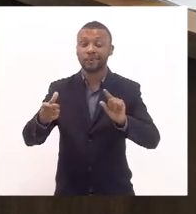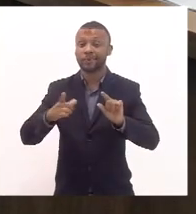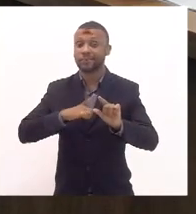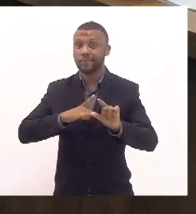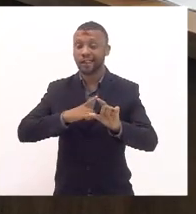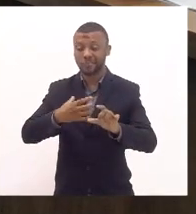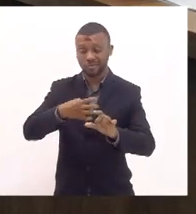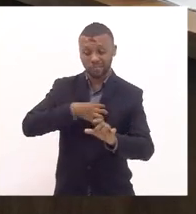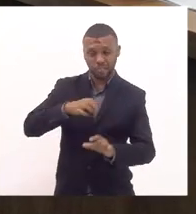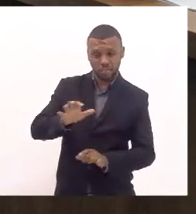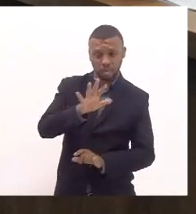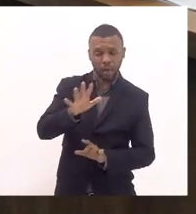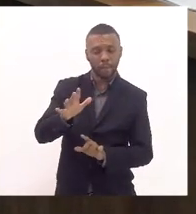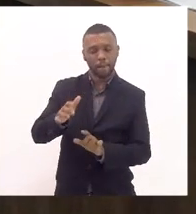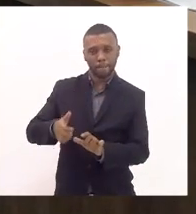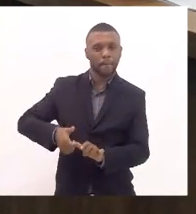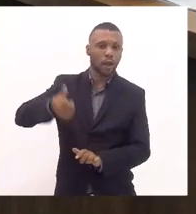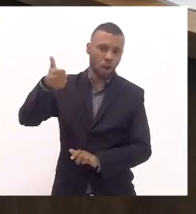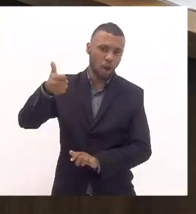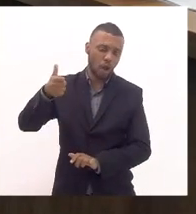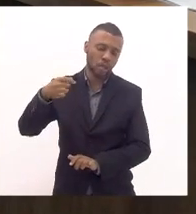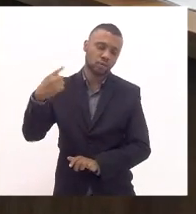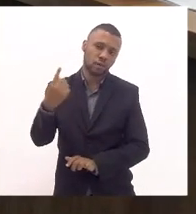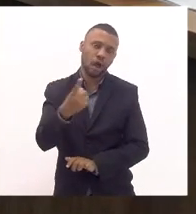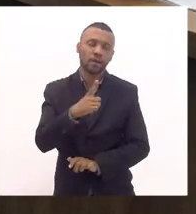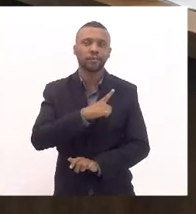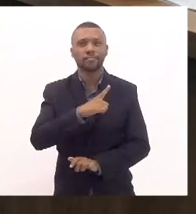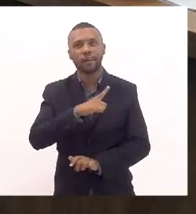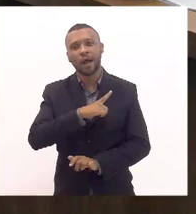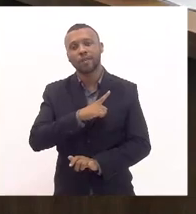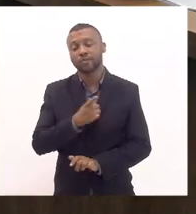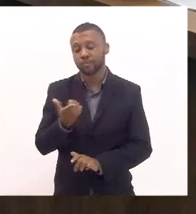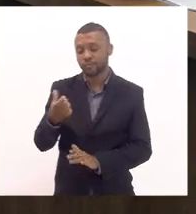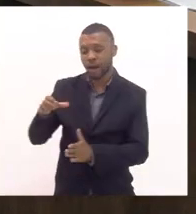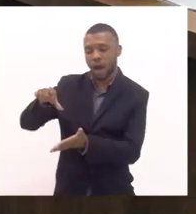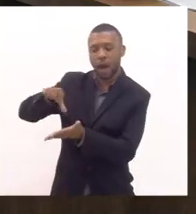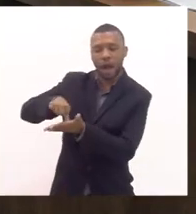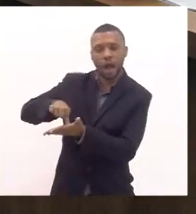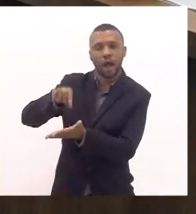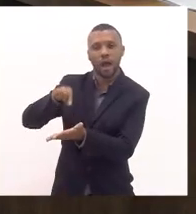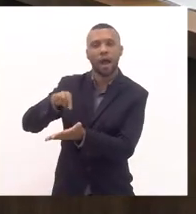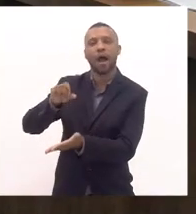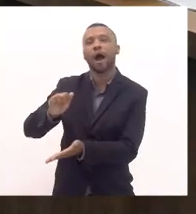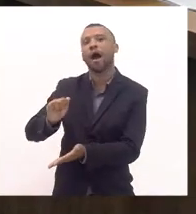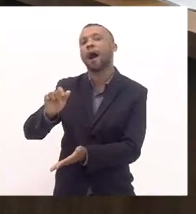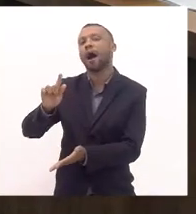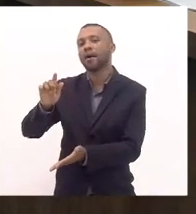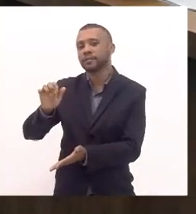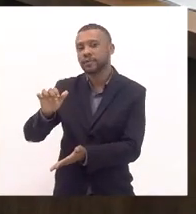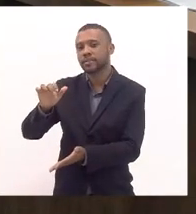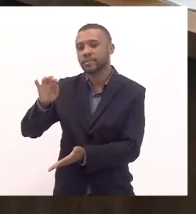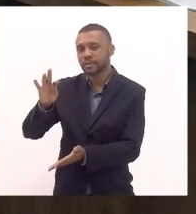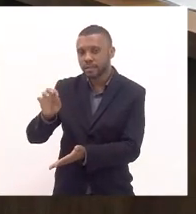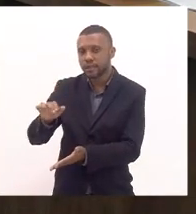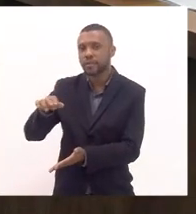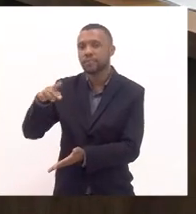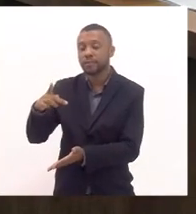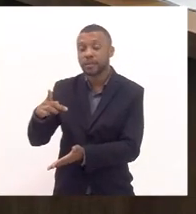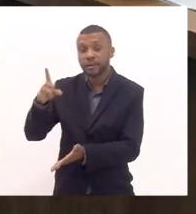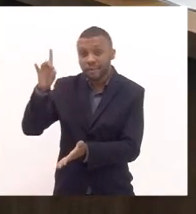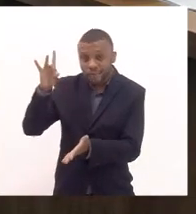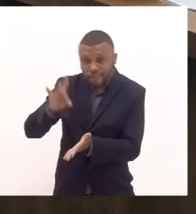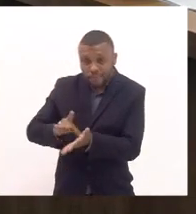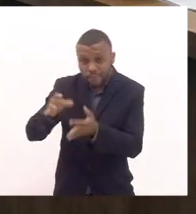forma se nós tivermos tivéssemos uma agetransp uma uma agência que realmente